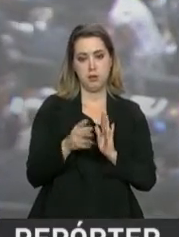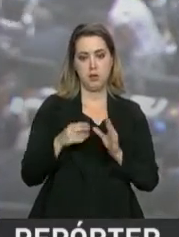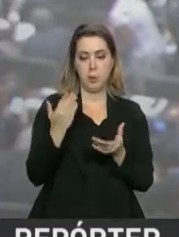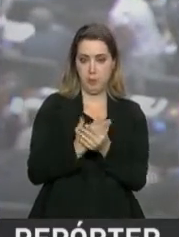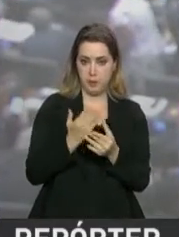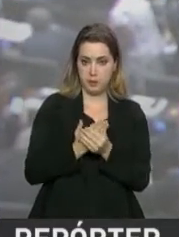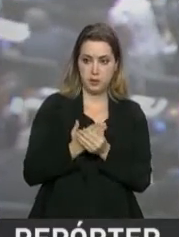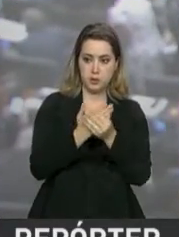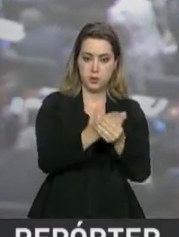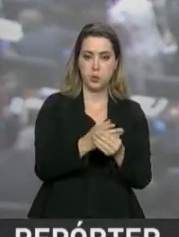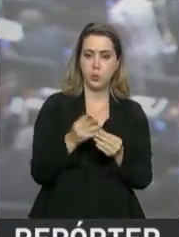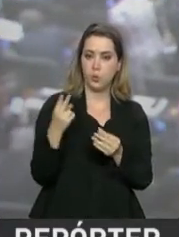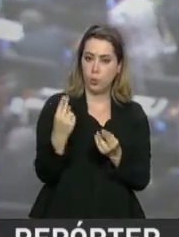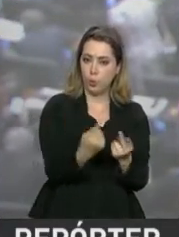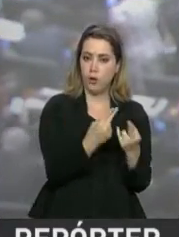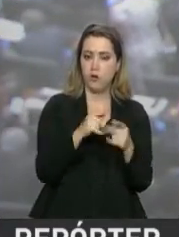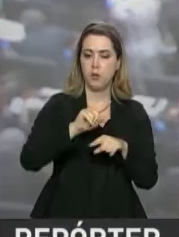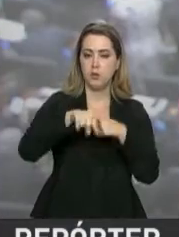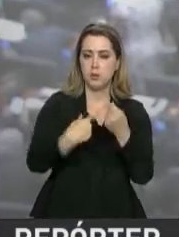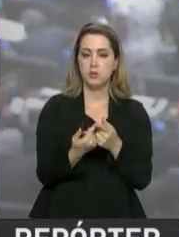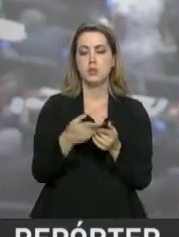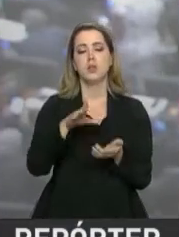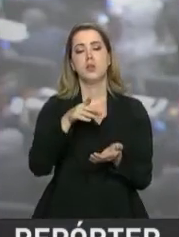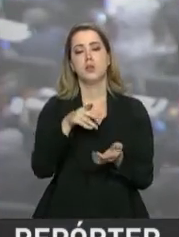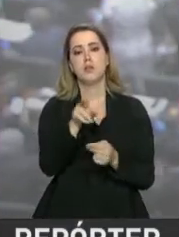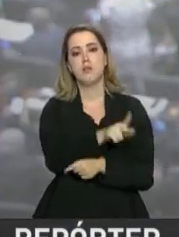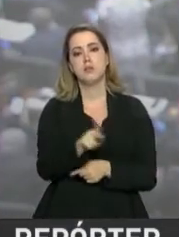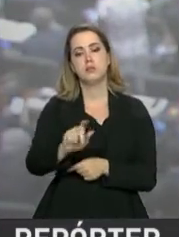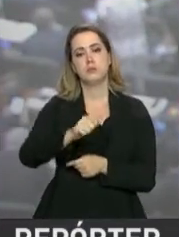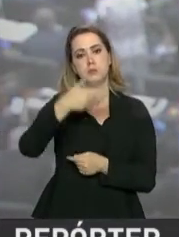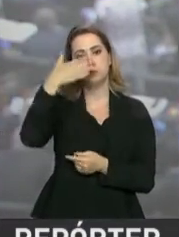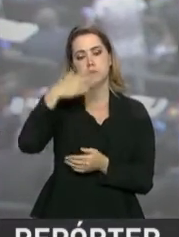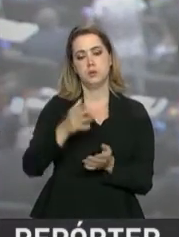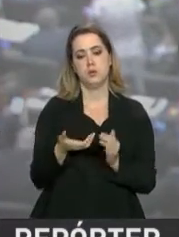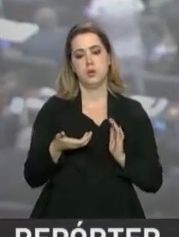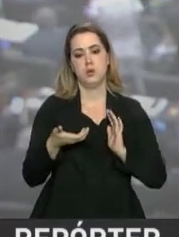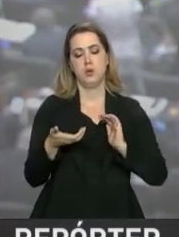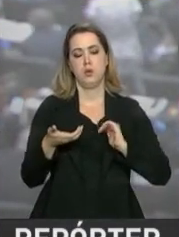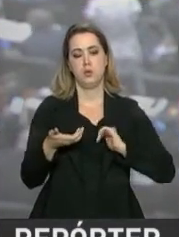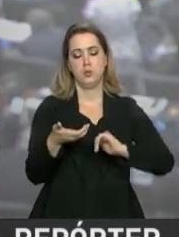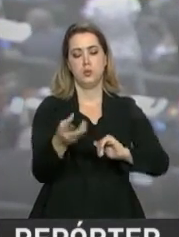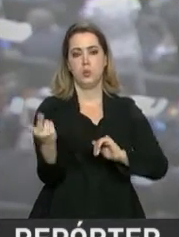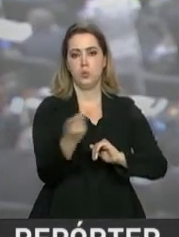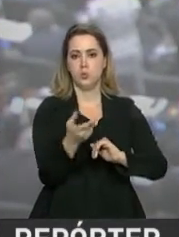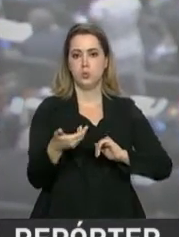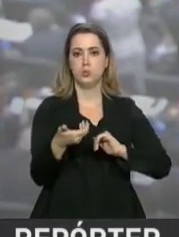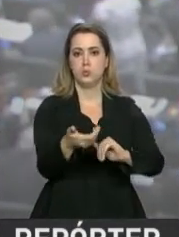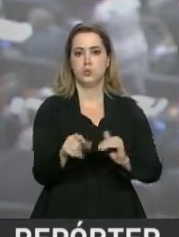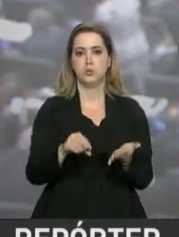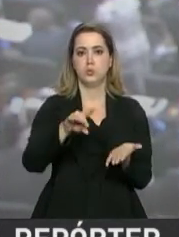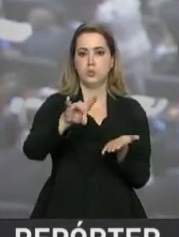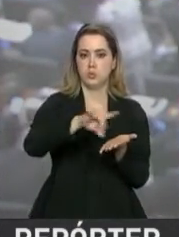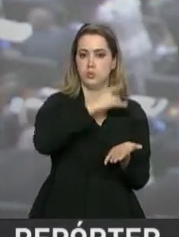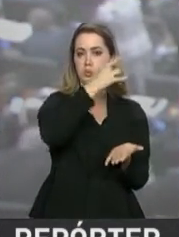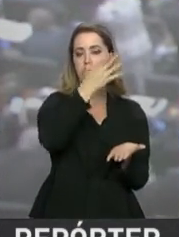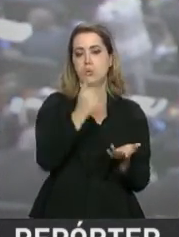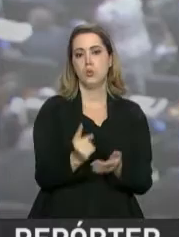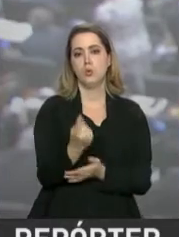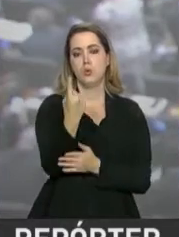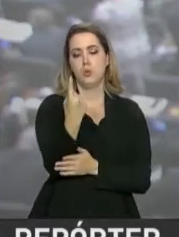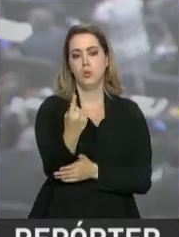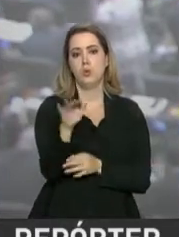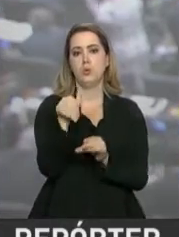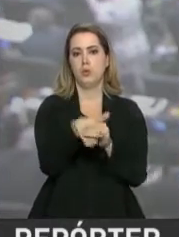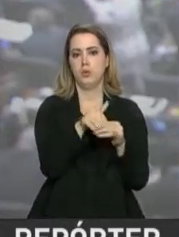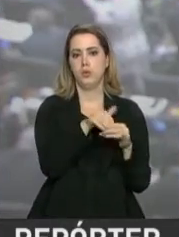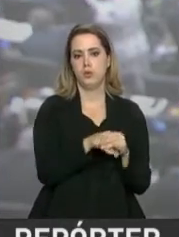a proposta segue para promulgação numa sessão conjunta do Congresso Nacional envolvendo deputados e senadores. Caso